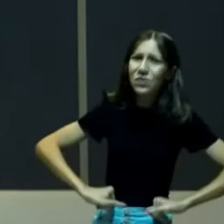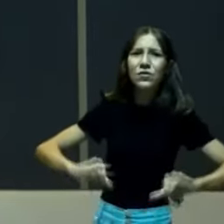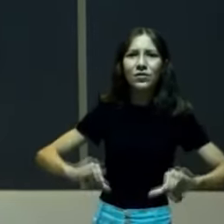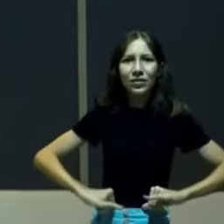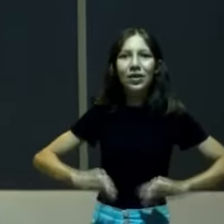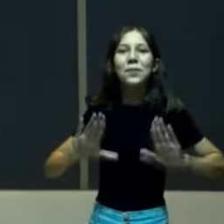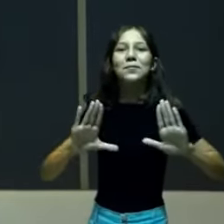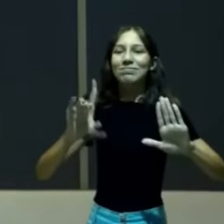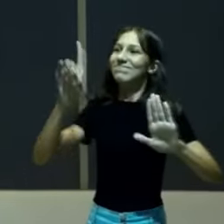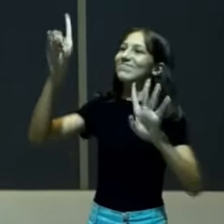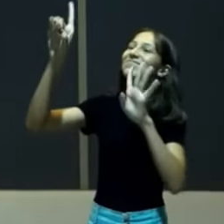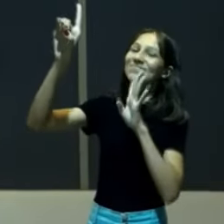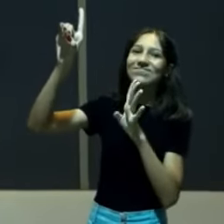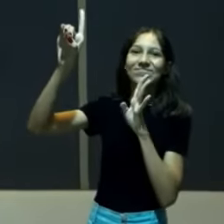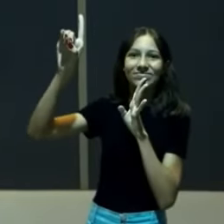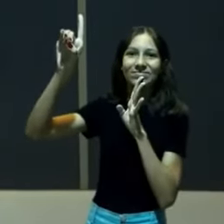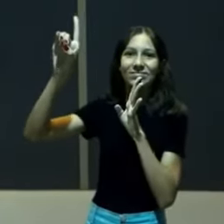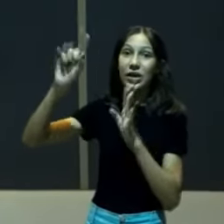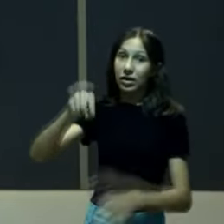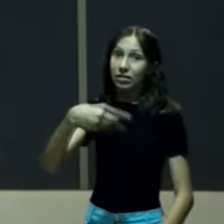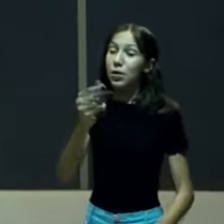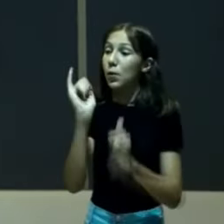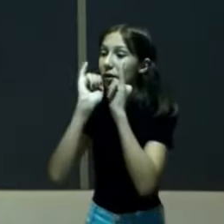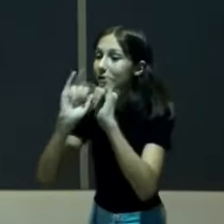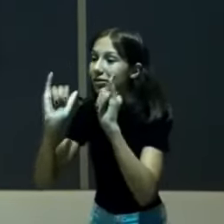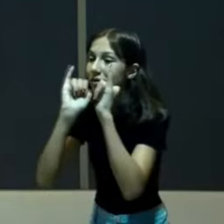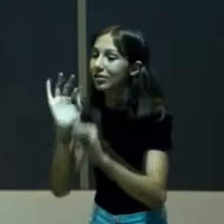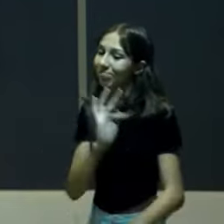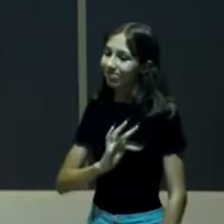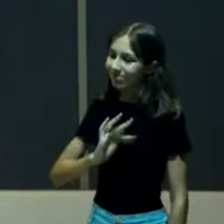seguinte: Filipenses, eu não tenho como lhe pagar,